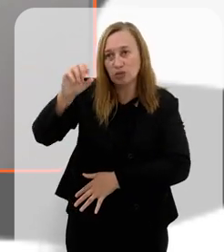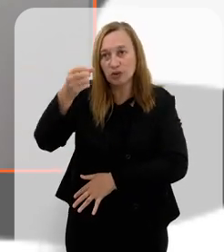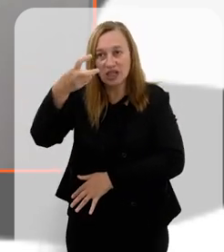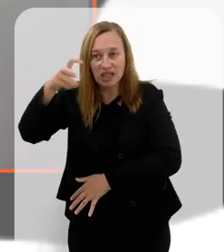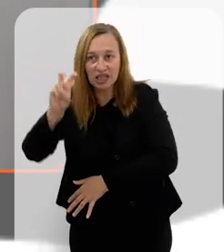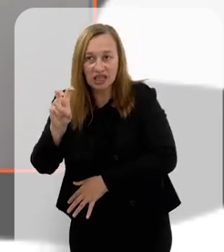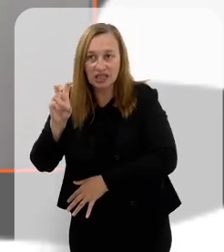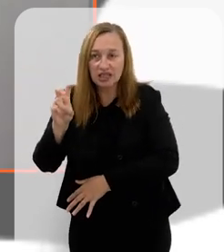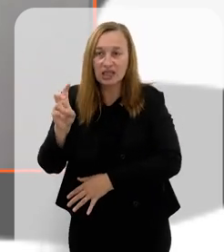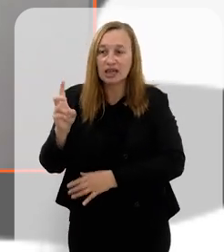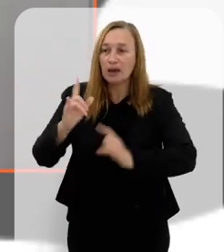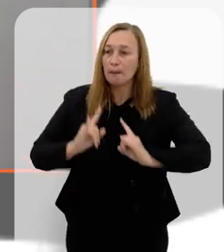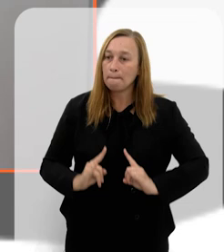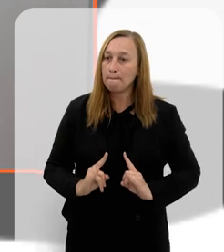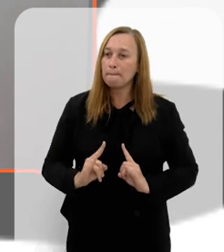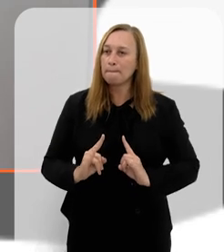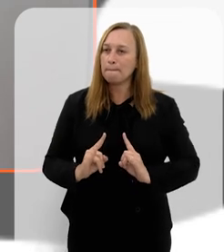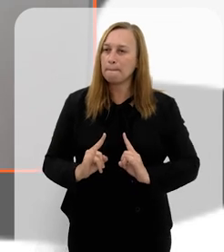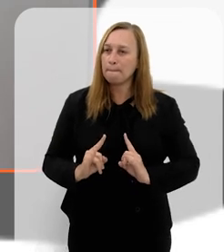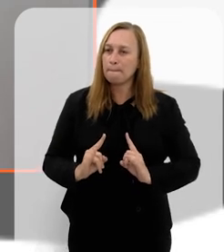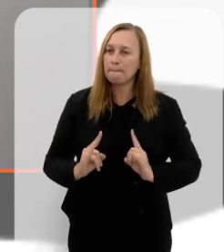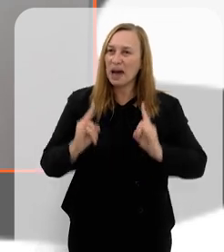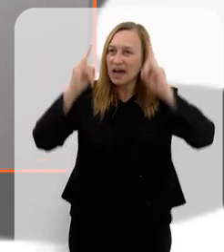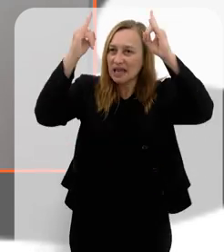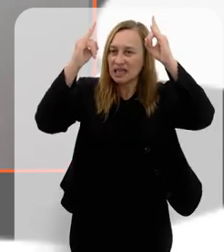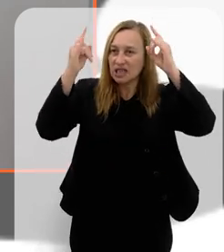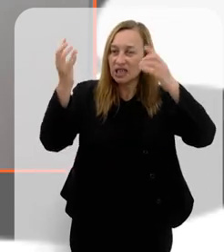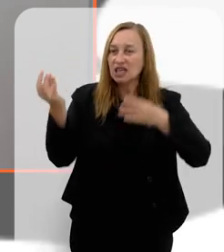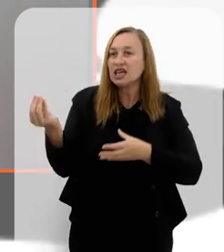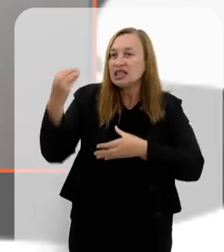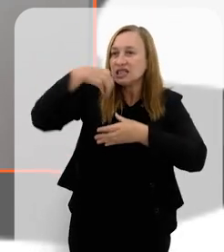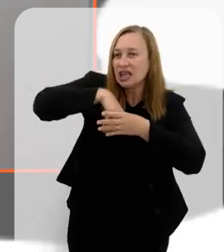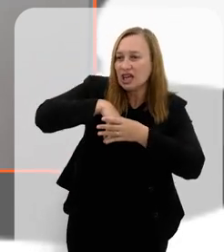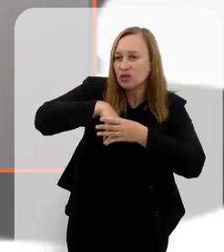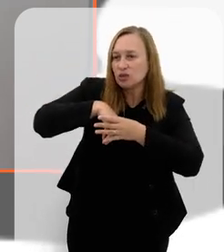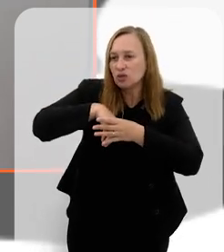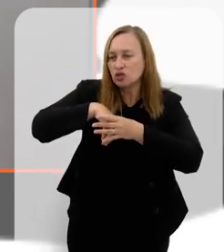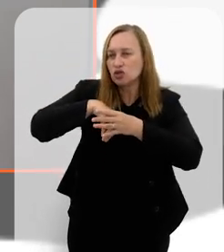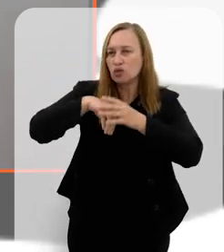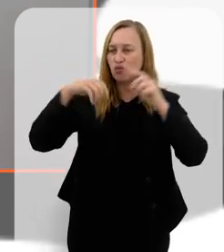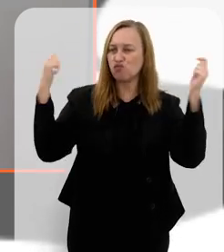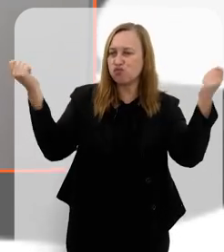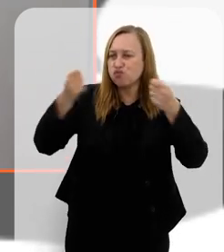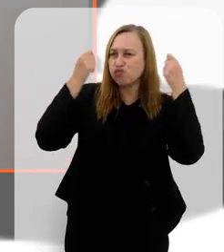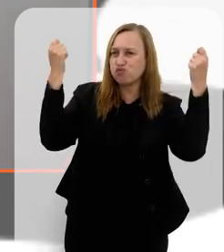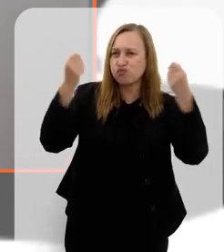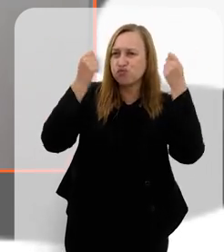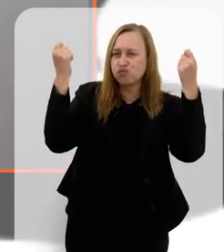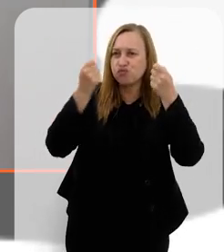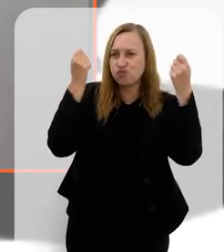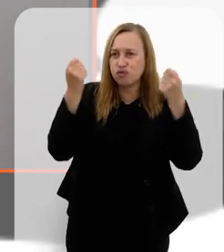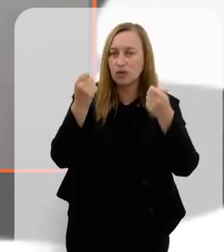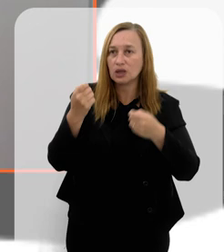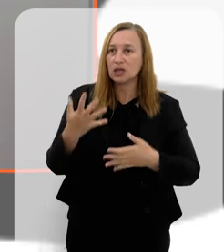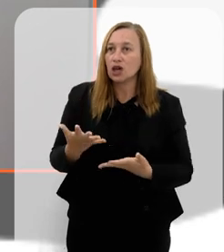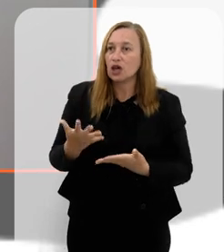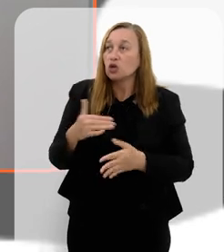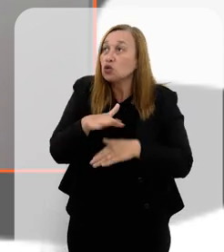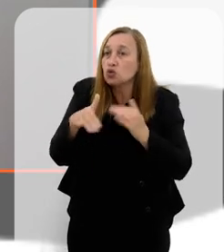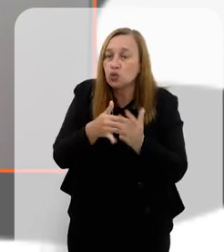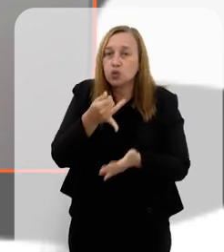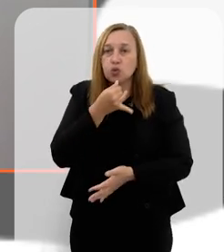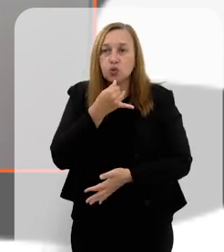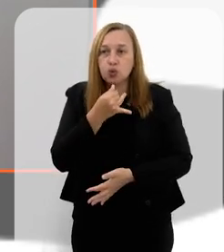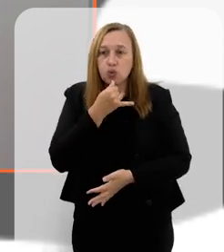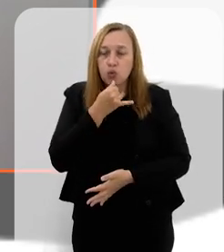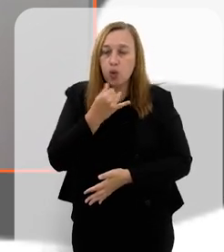2015, em Paris, dentro de uma boate, né, marcou todo mundo, chocou todo mundo. Eu e um